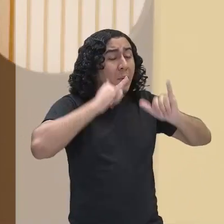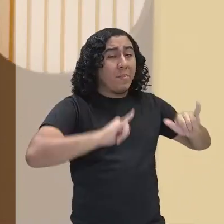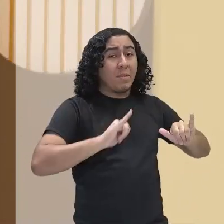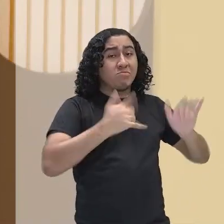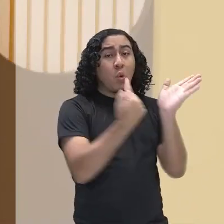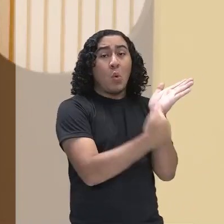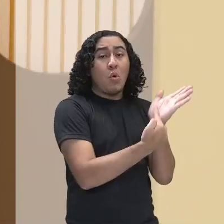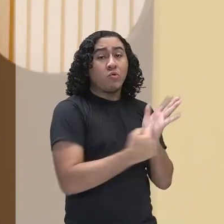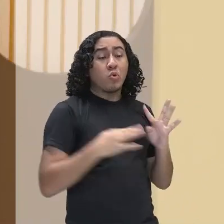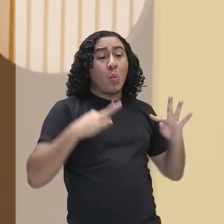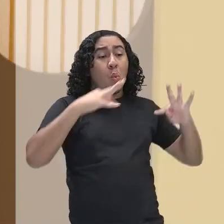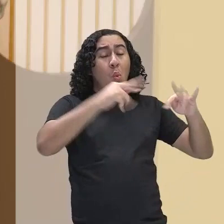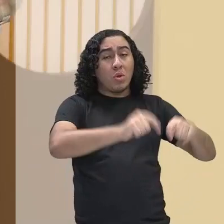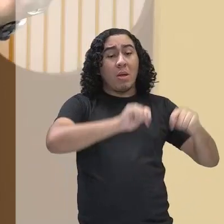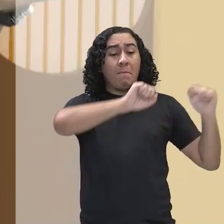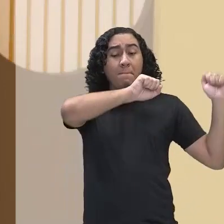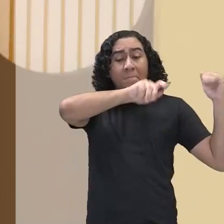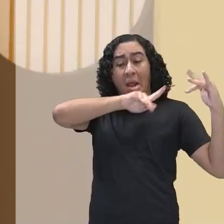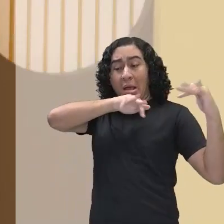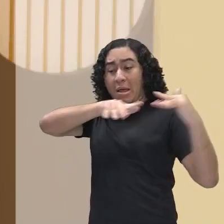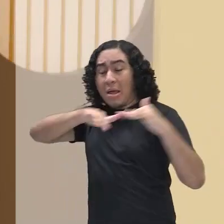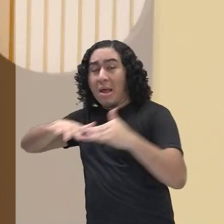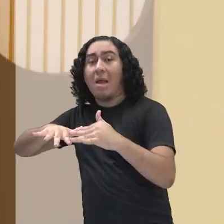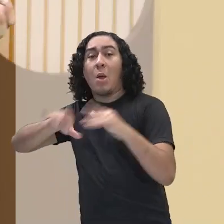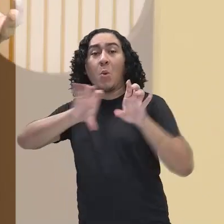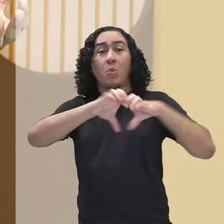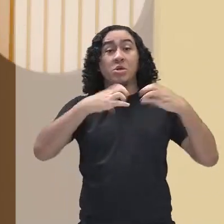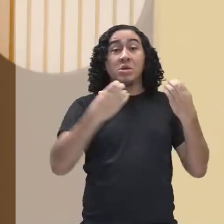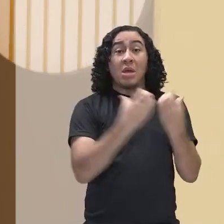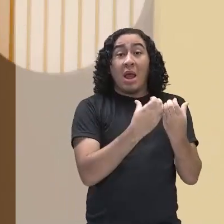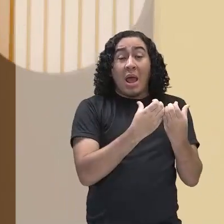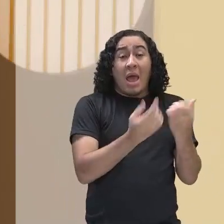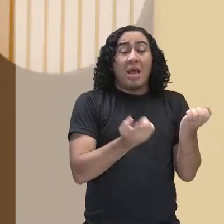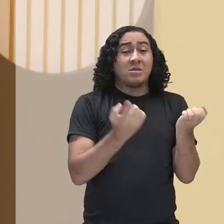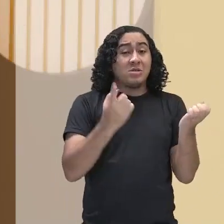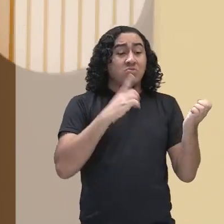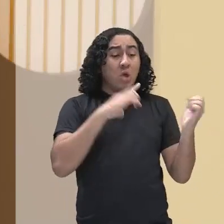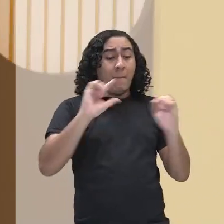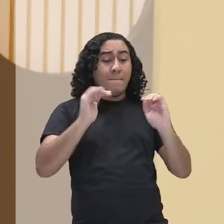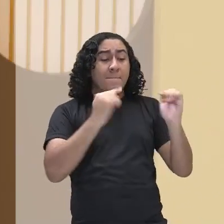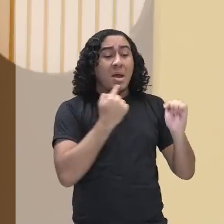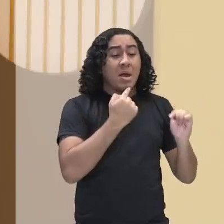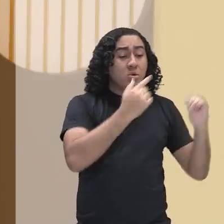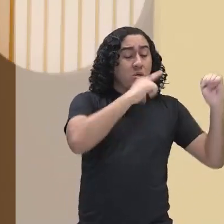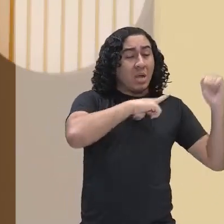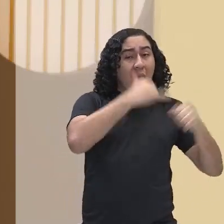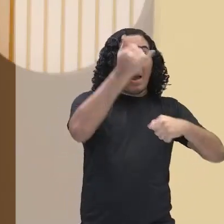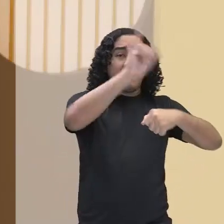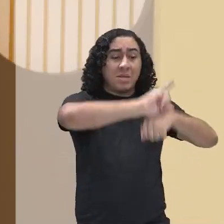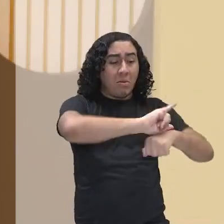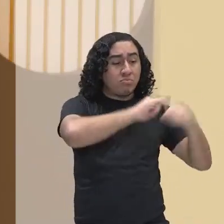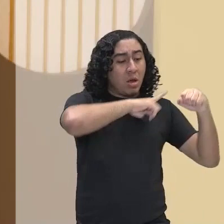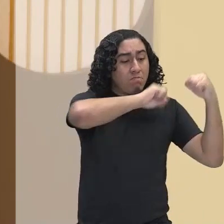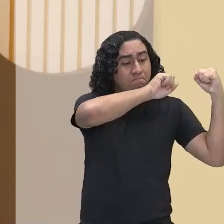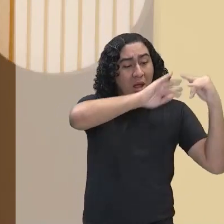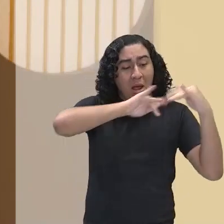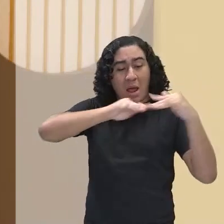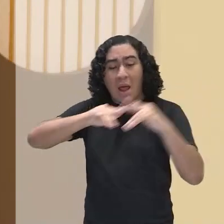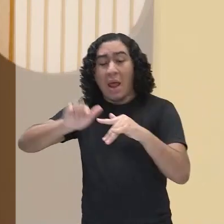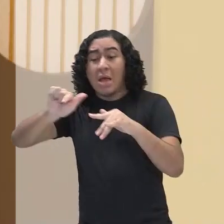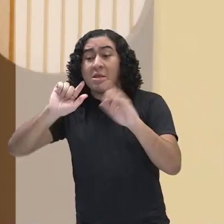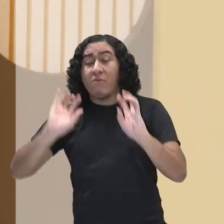E aí, todas as comunidades vizinhas, o pessoal da capital vai querer vir conhecer essa manifestação nova que